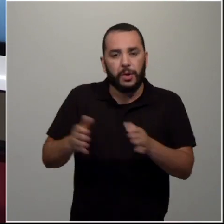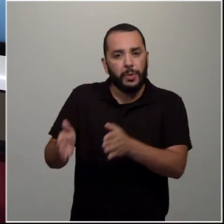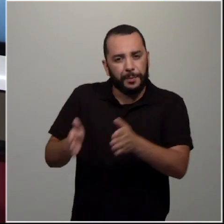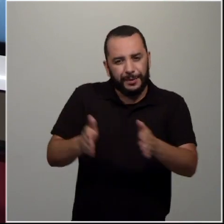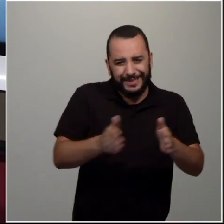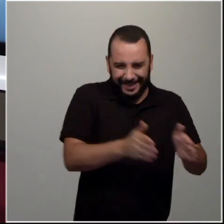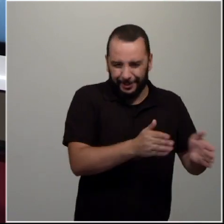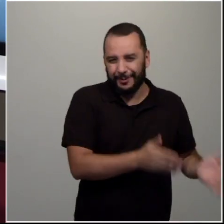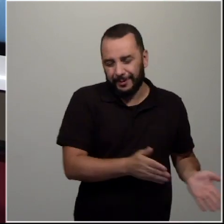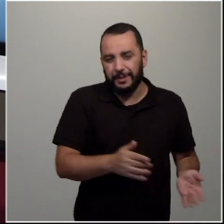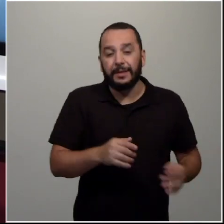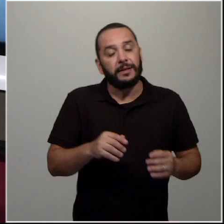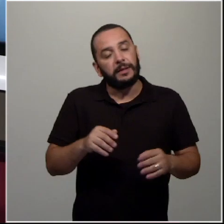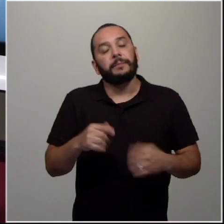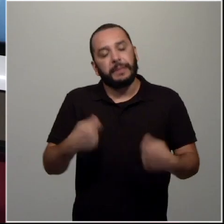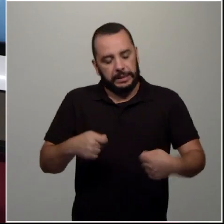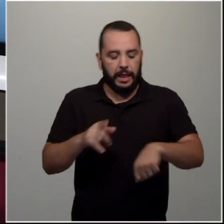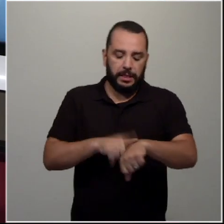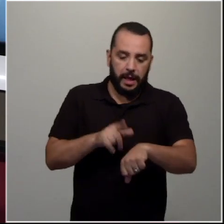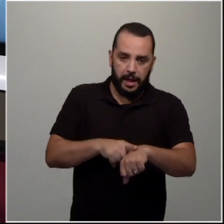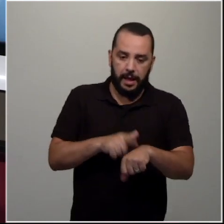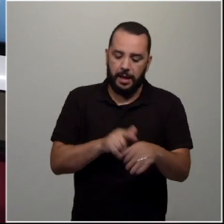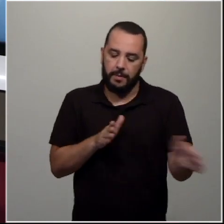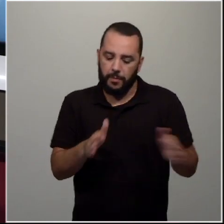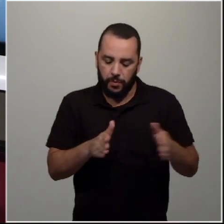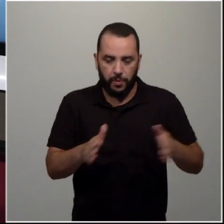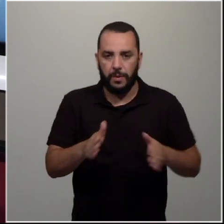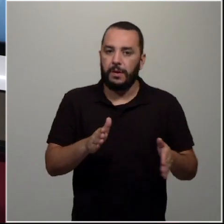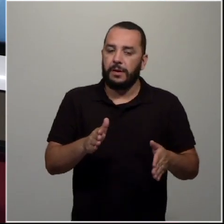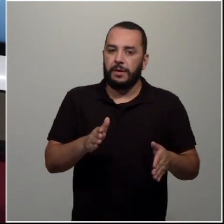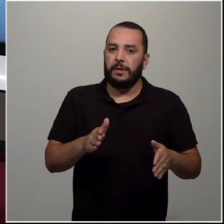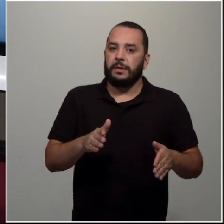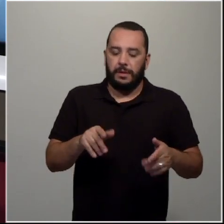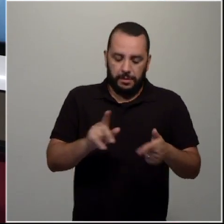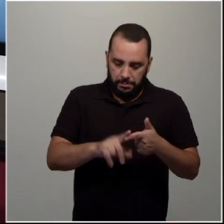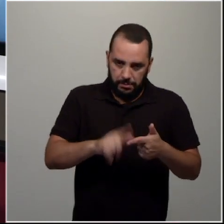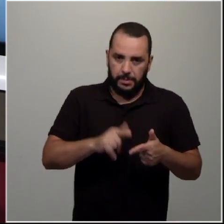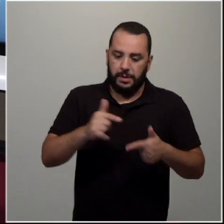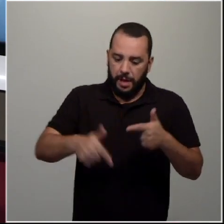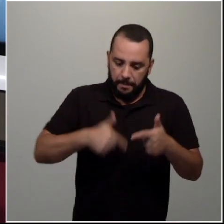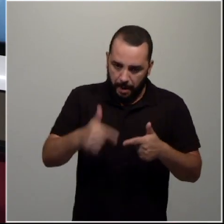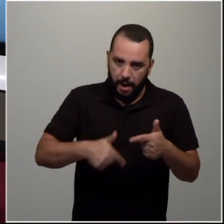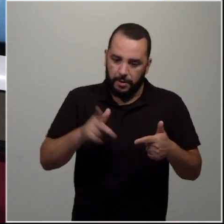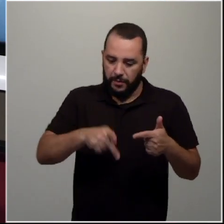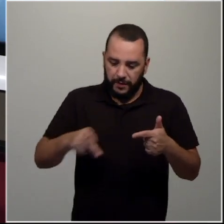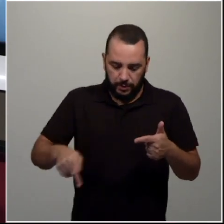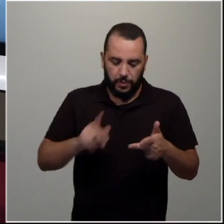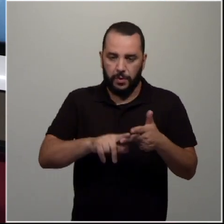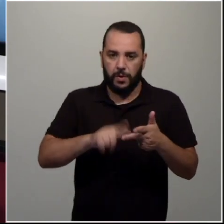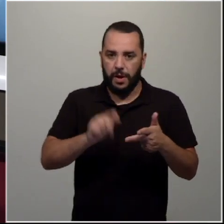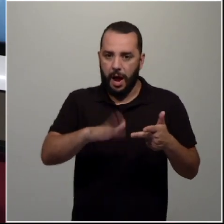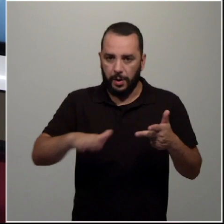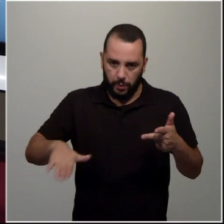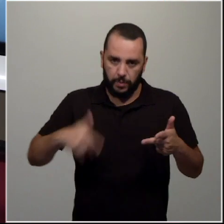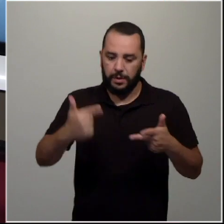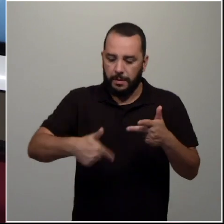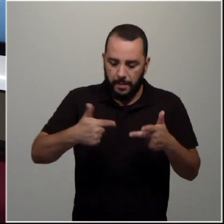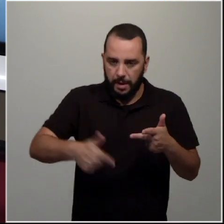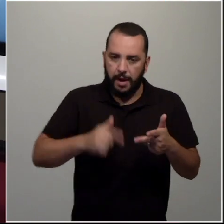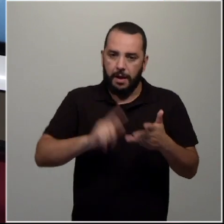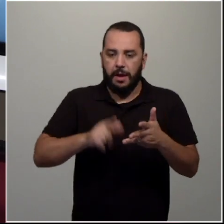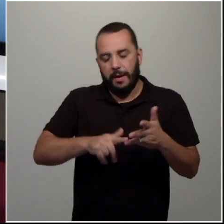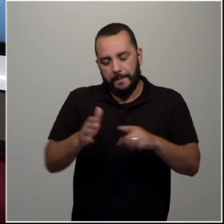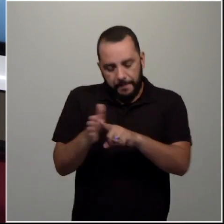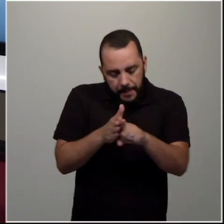abordagem que depende de tempo a abordagem que defende de um empenho grande dos professores e dos alunos porque precisa mesmo de muita pesquisa